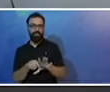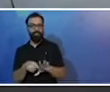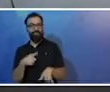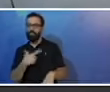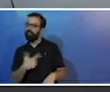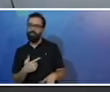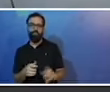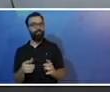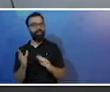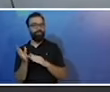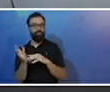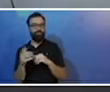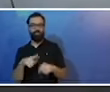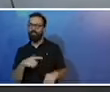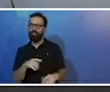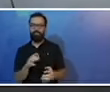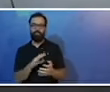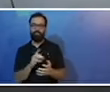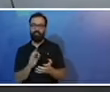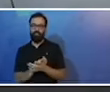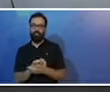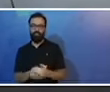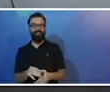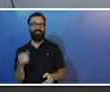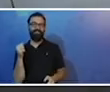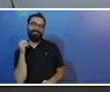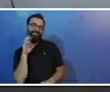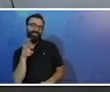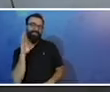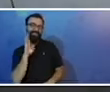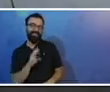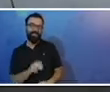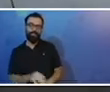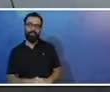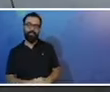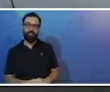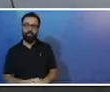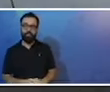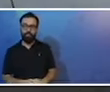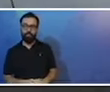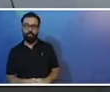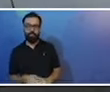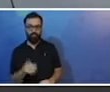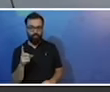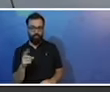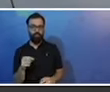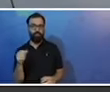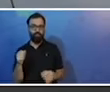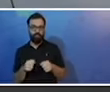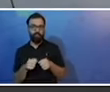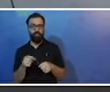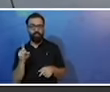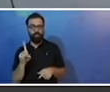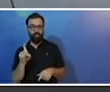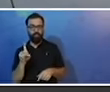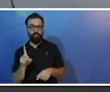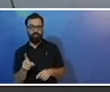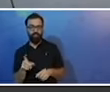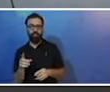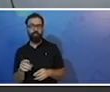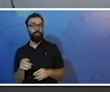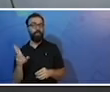pé porque elas não t mão muito legal não é Ó fizemos com o dedo fizemos com a mão vamos fazer com